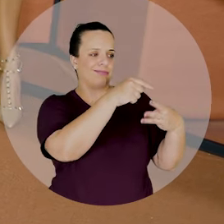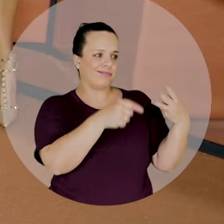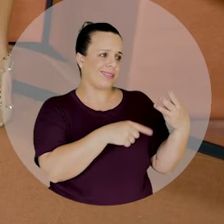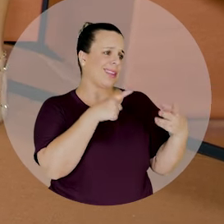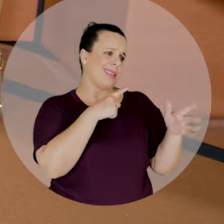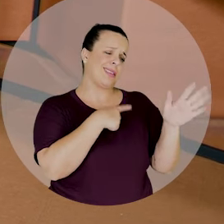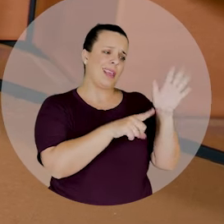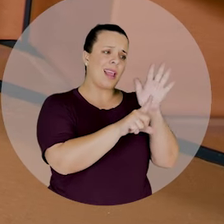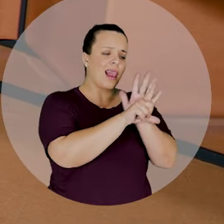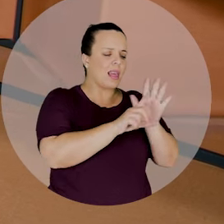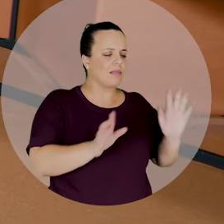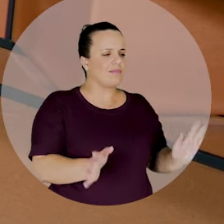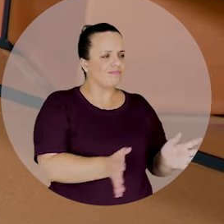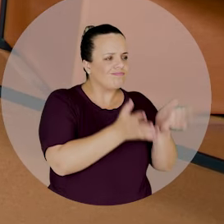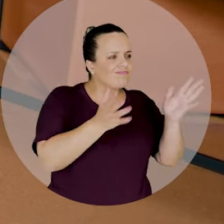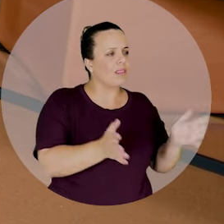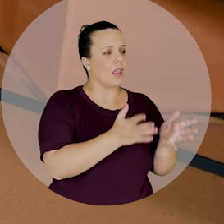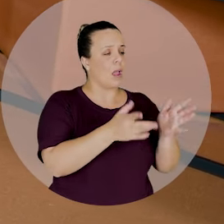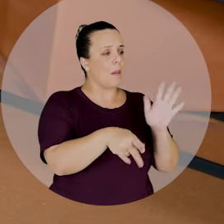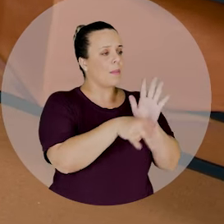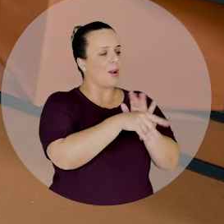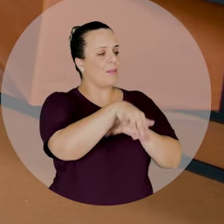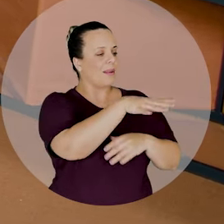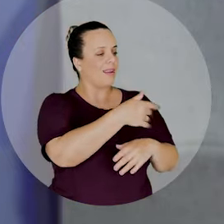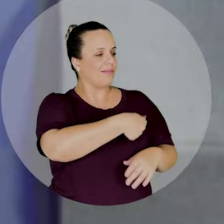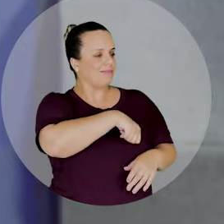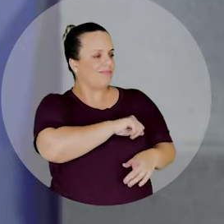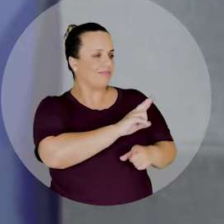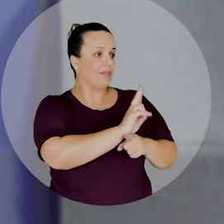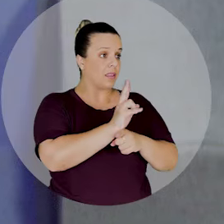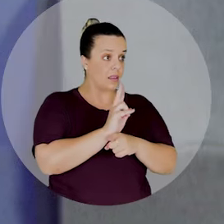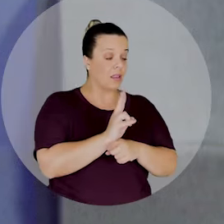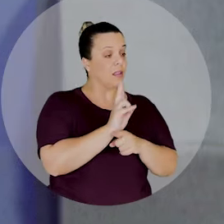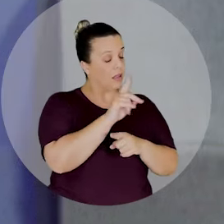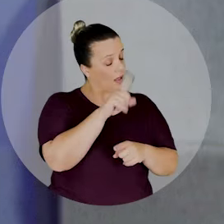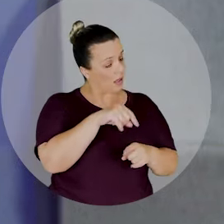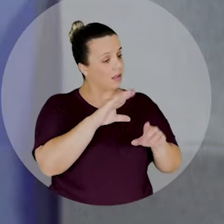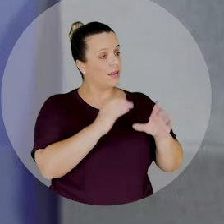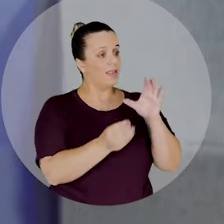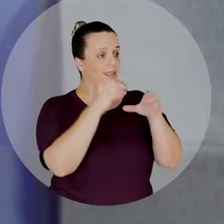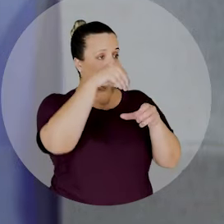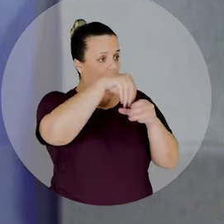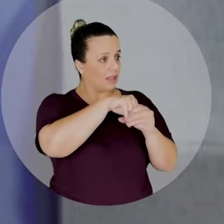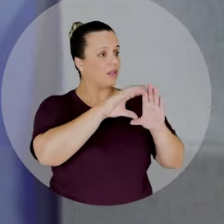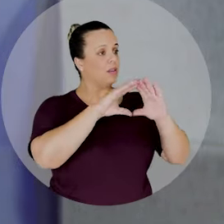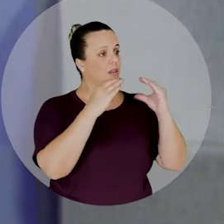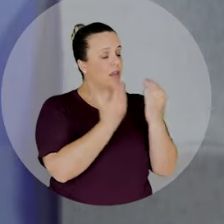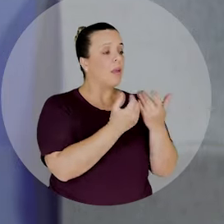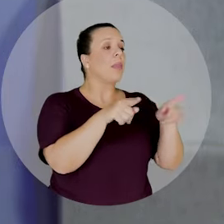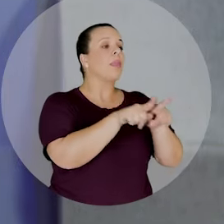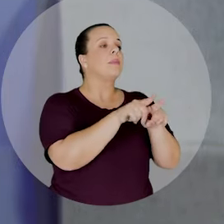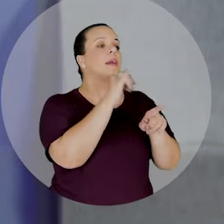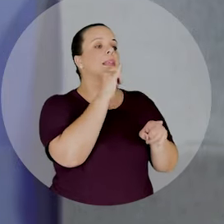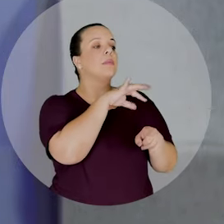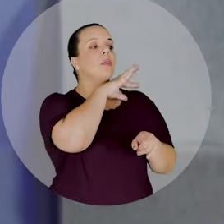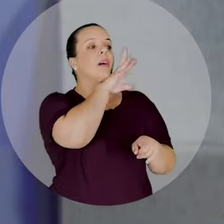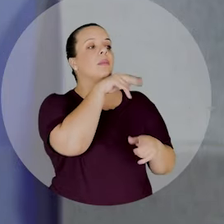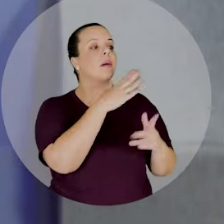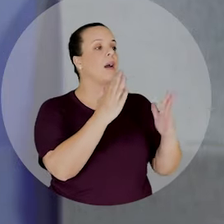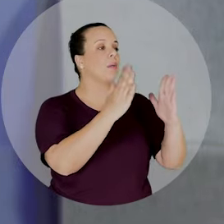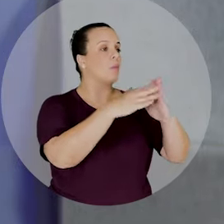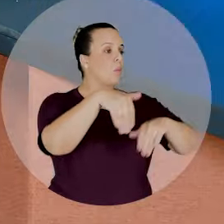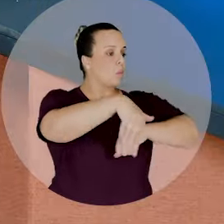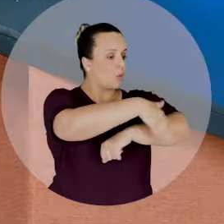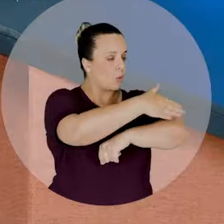gente tem desde leis de incentivo e fomento fiscal através de câmaras setoriais, até resultados como castração de animais